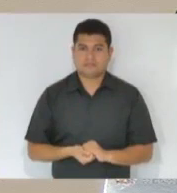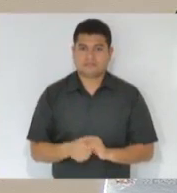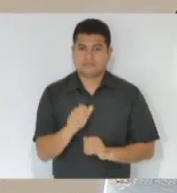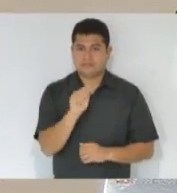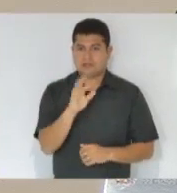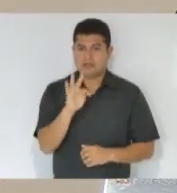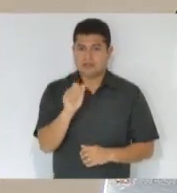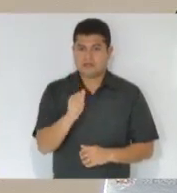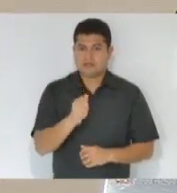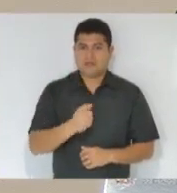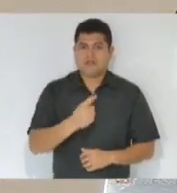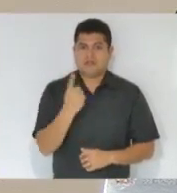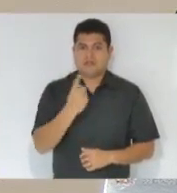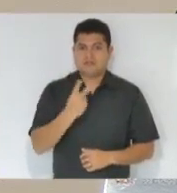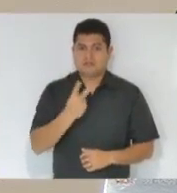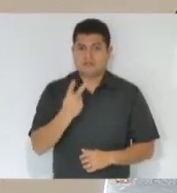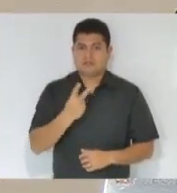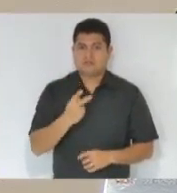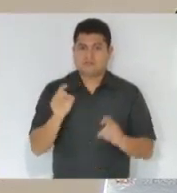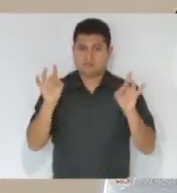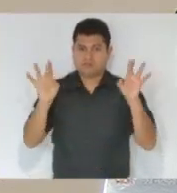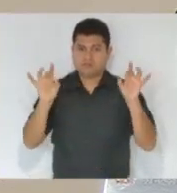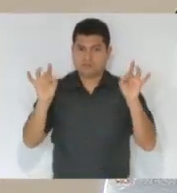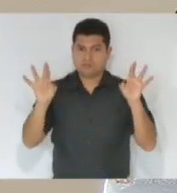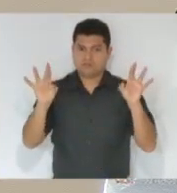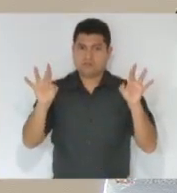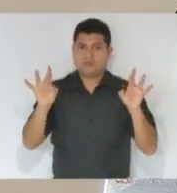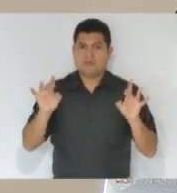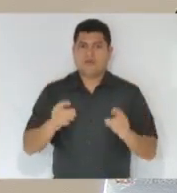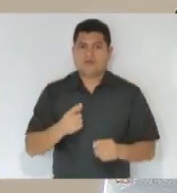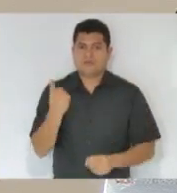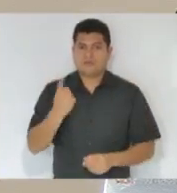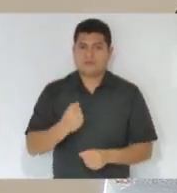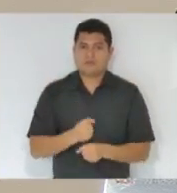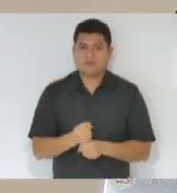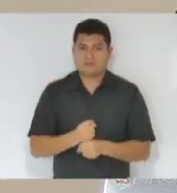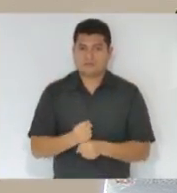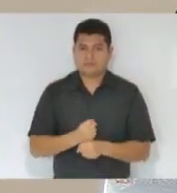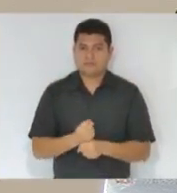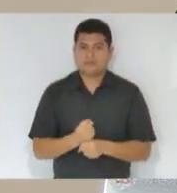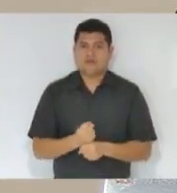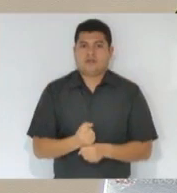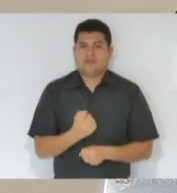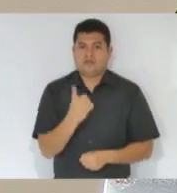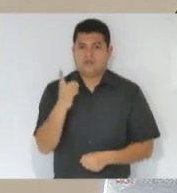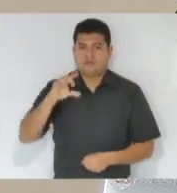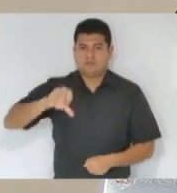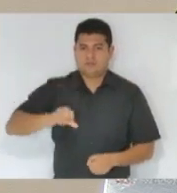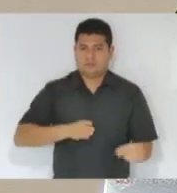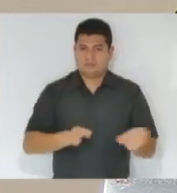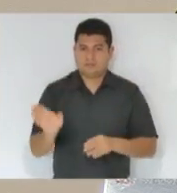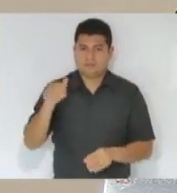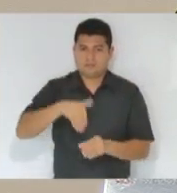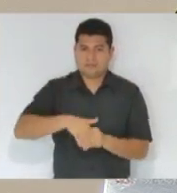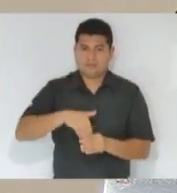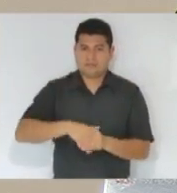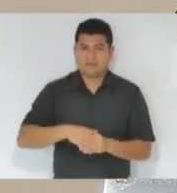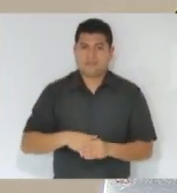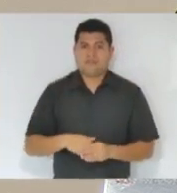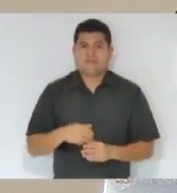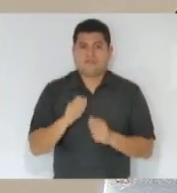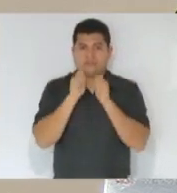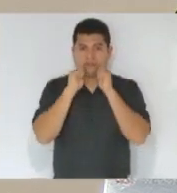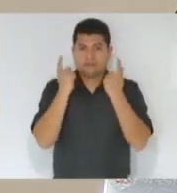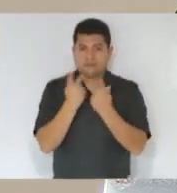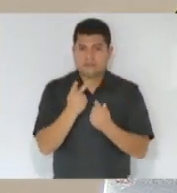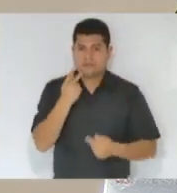Ata da 12ª sessão extraordinária da primeira sessão legislativa da 19ª Legislatura da